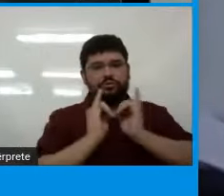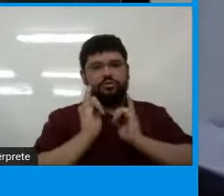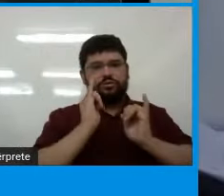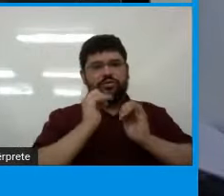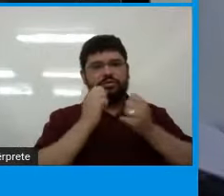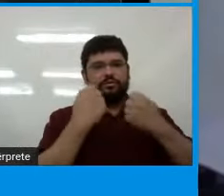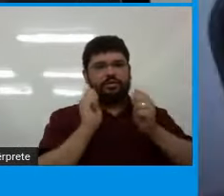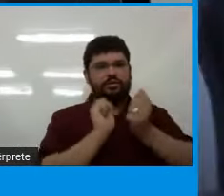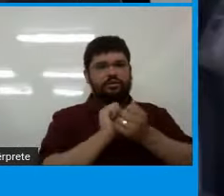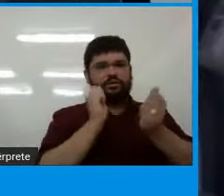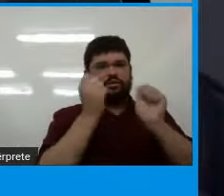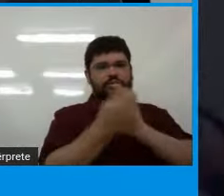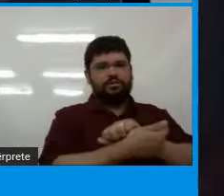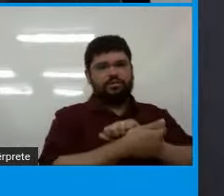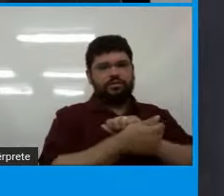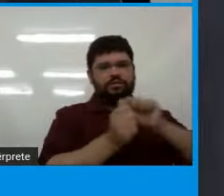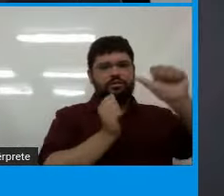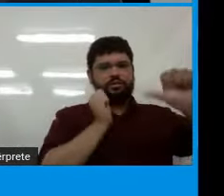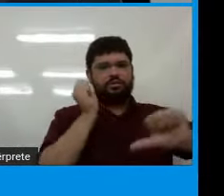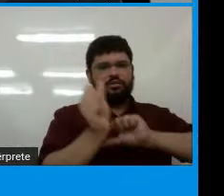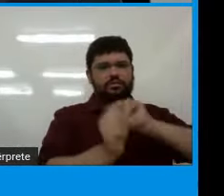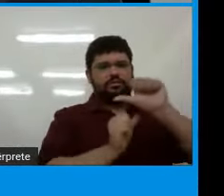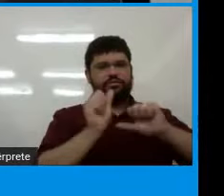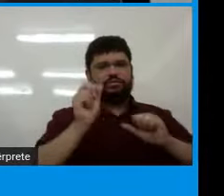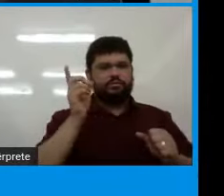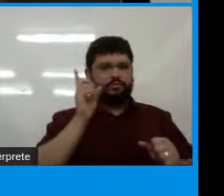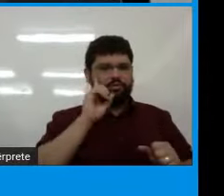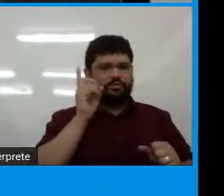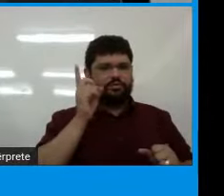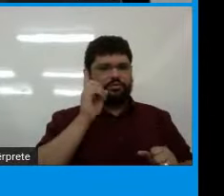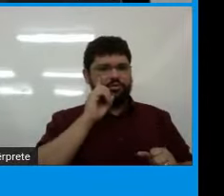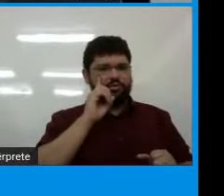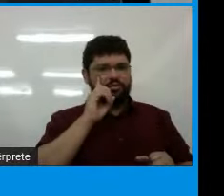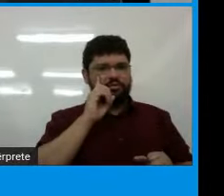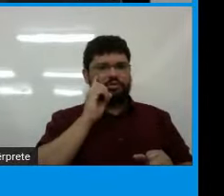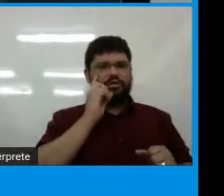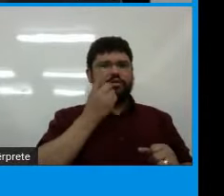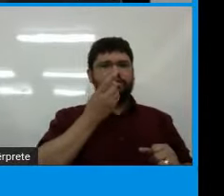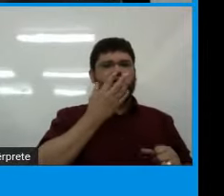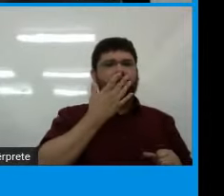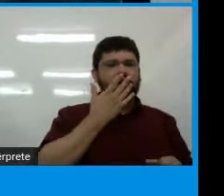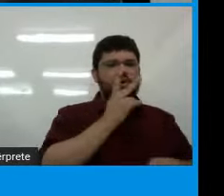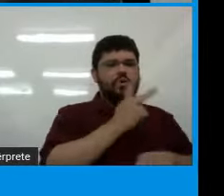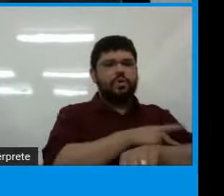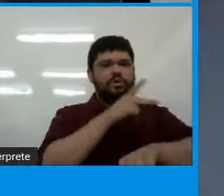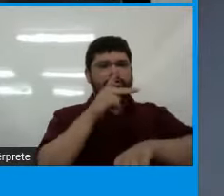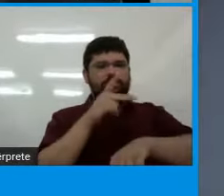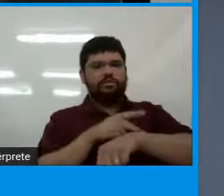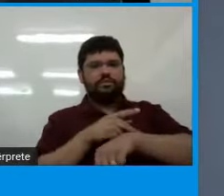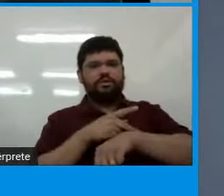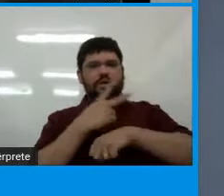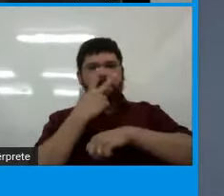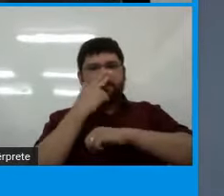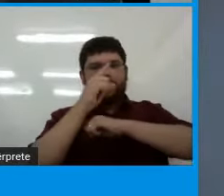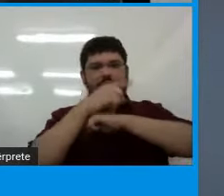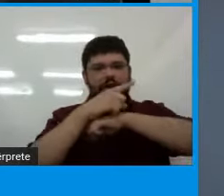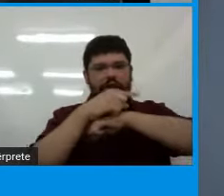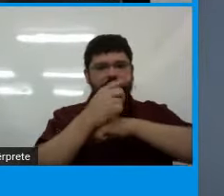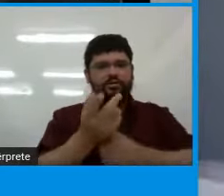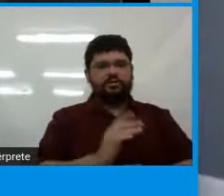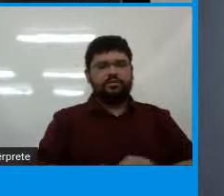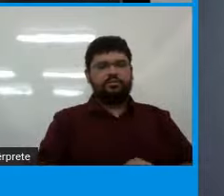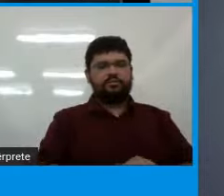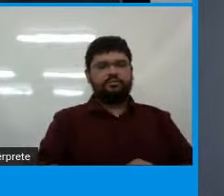adaptação. Ajustamos o nosso dia e a cor da pedagogia, tal qual um camaleão.